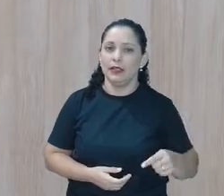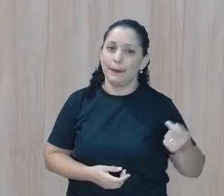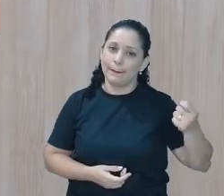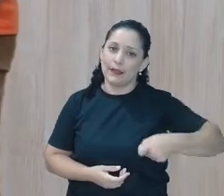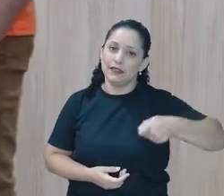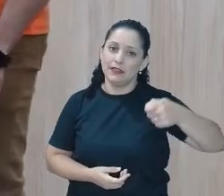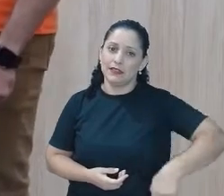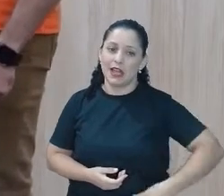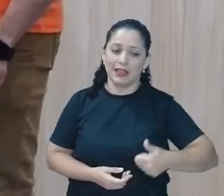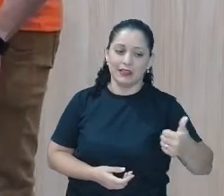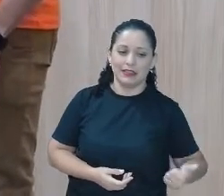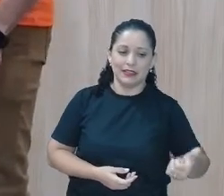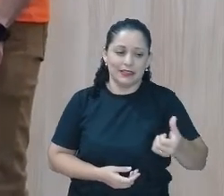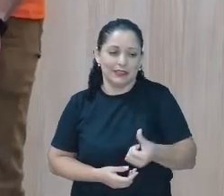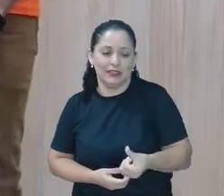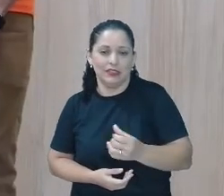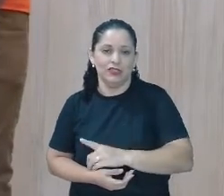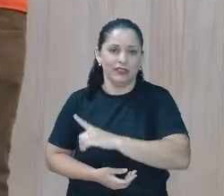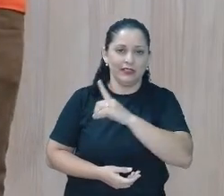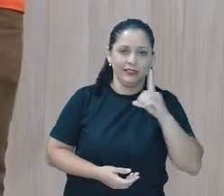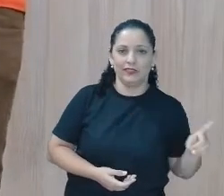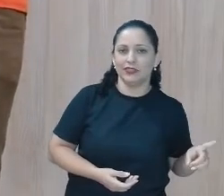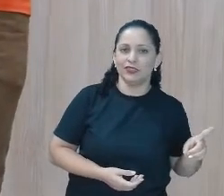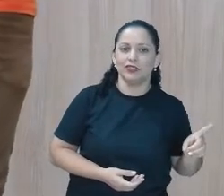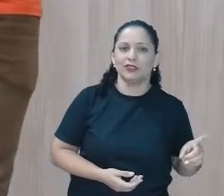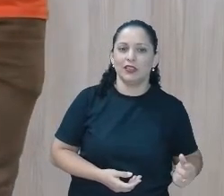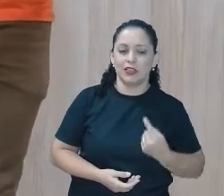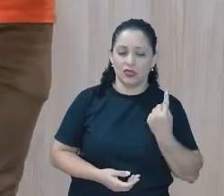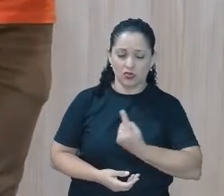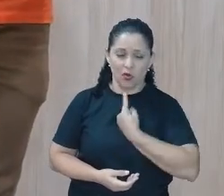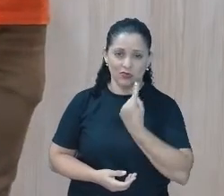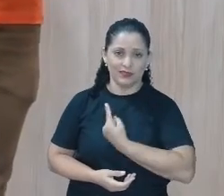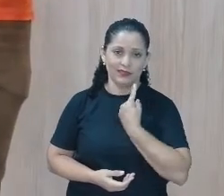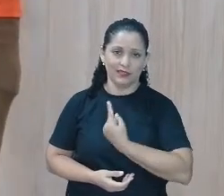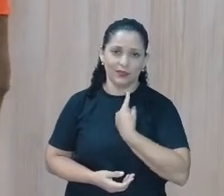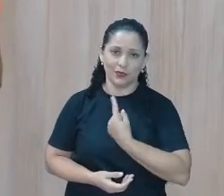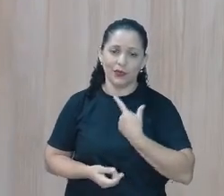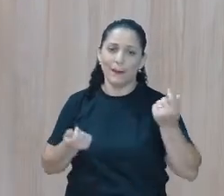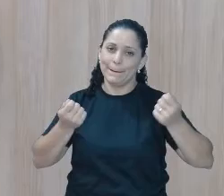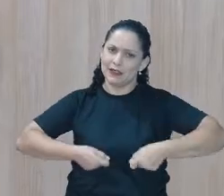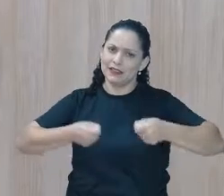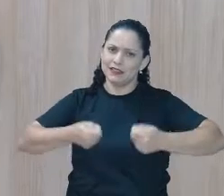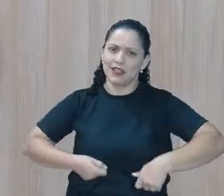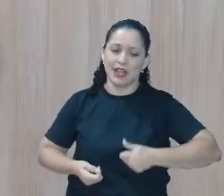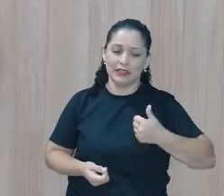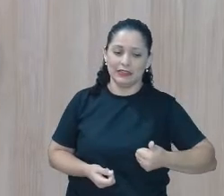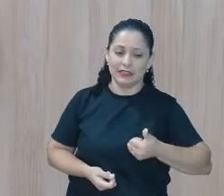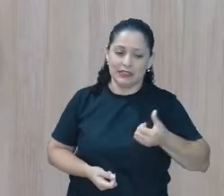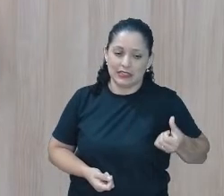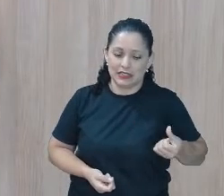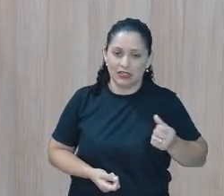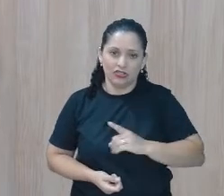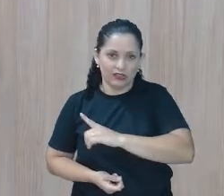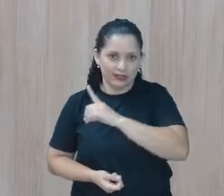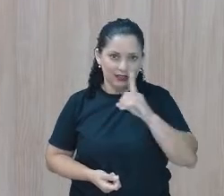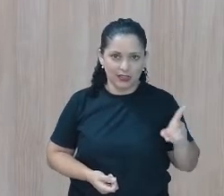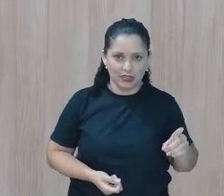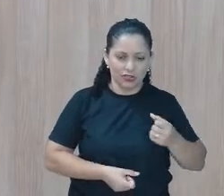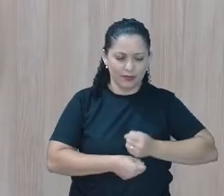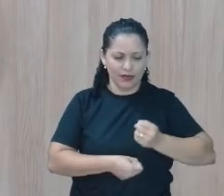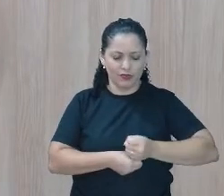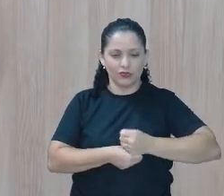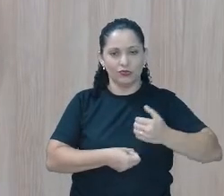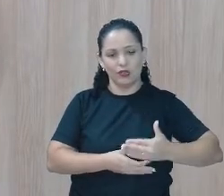de 16 dias. Então ele sozinho lá, ele vai precisar de 16 dias para construir o